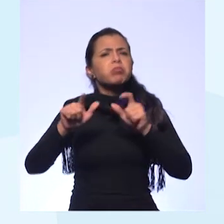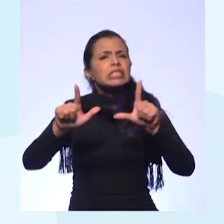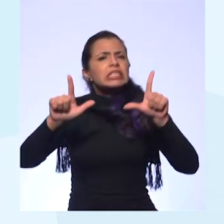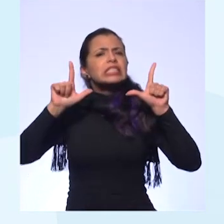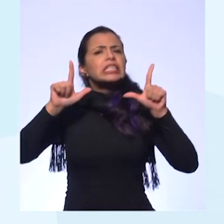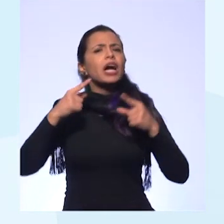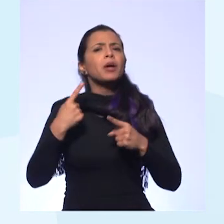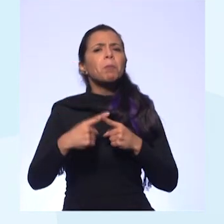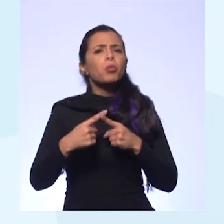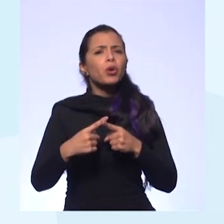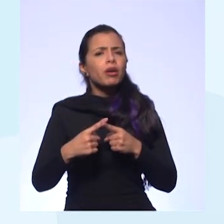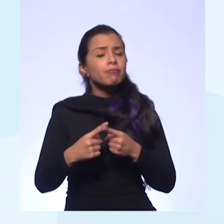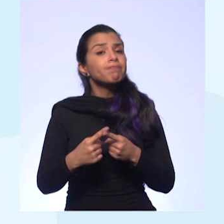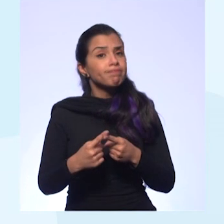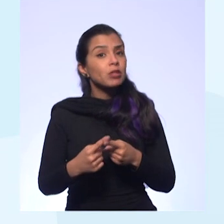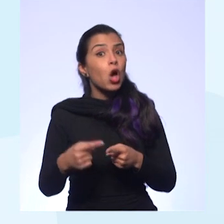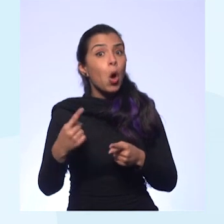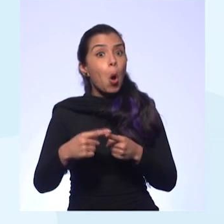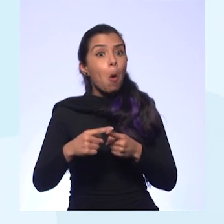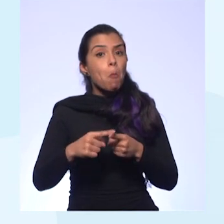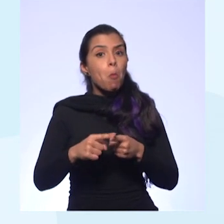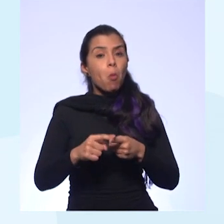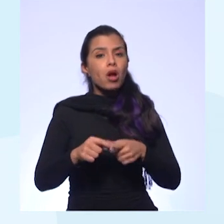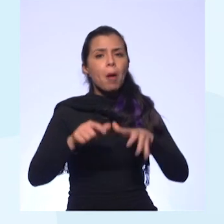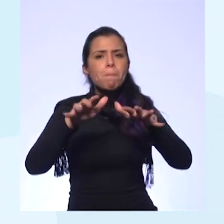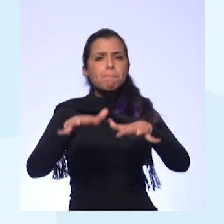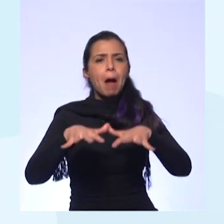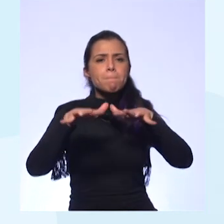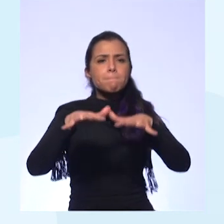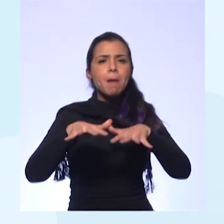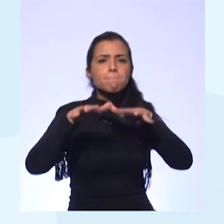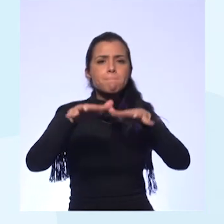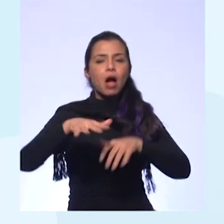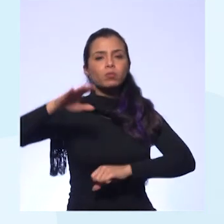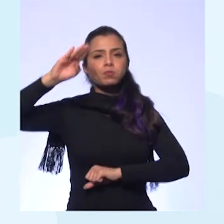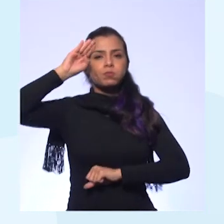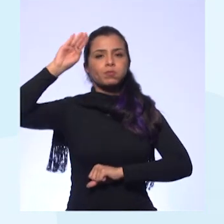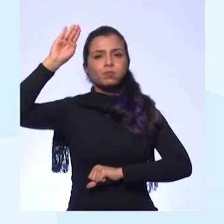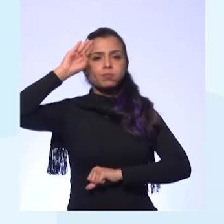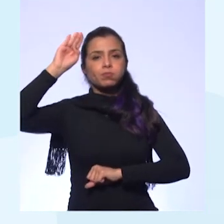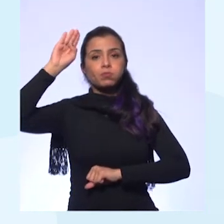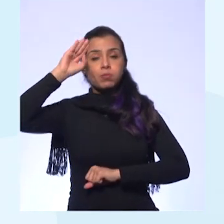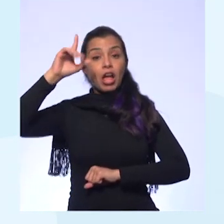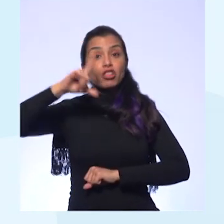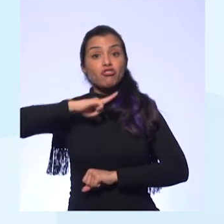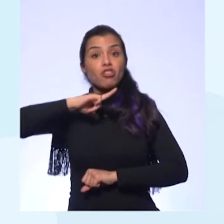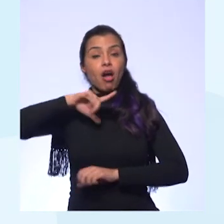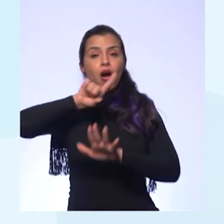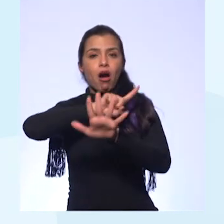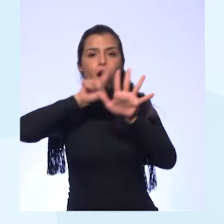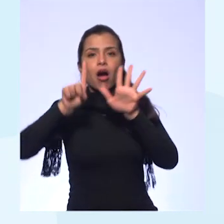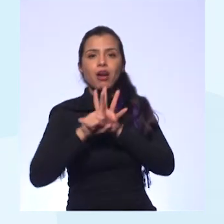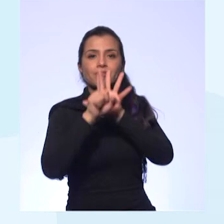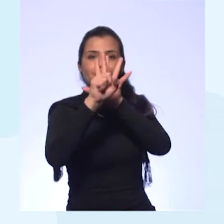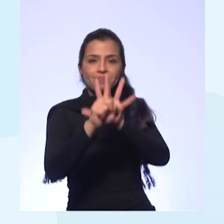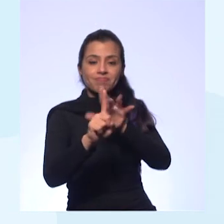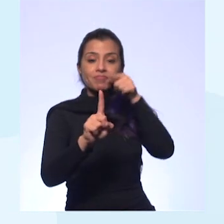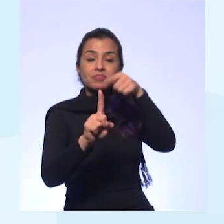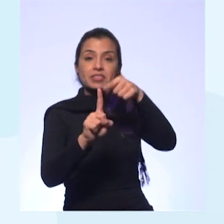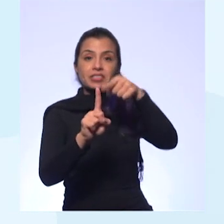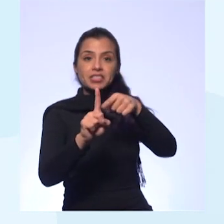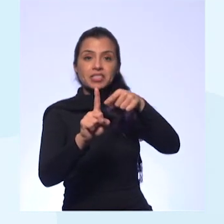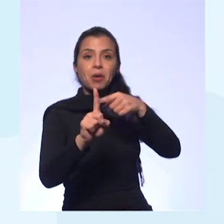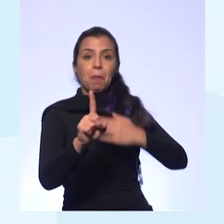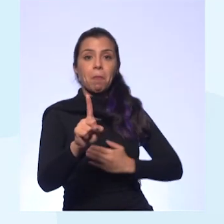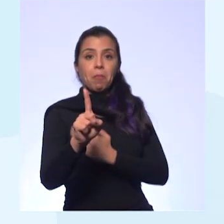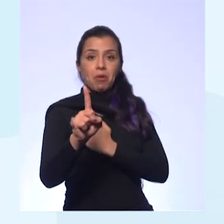cenário todo? Porque os exércitos comandados por Napoleão Bonaparte conseguiam derrotar em várias